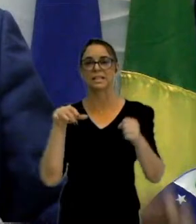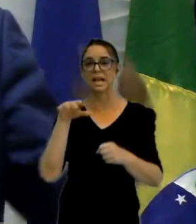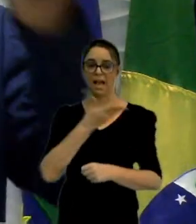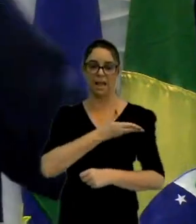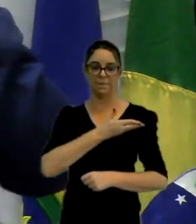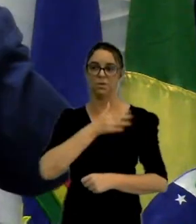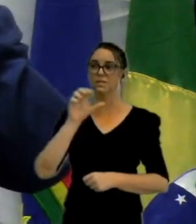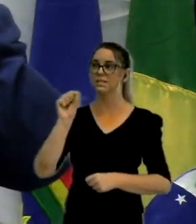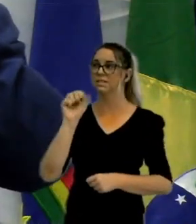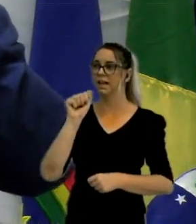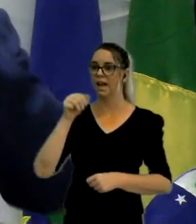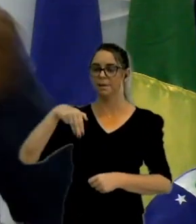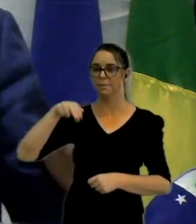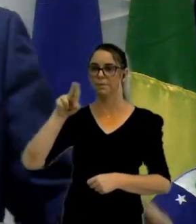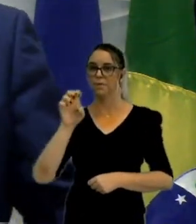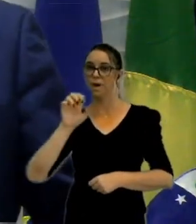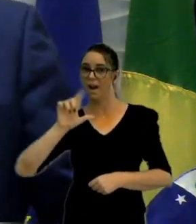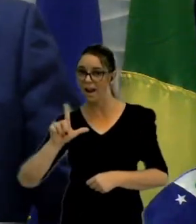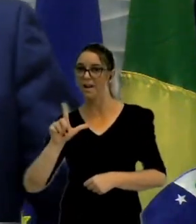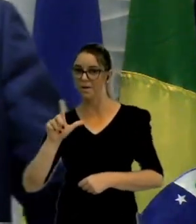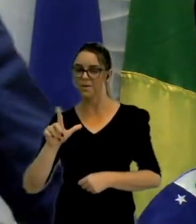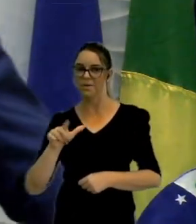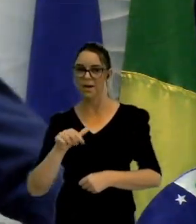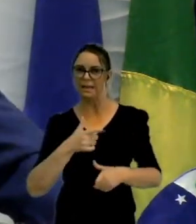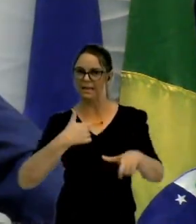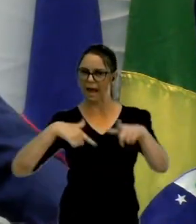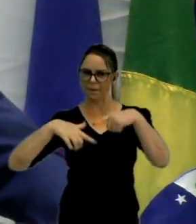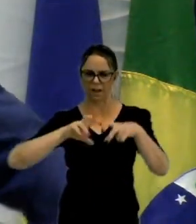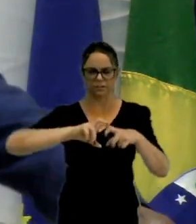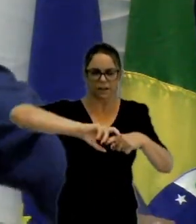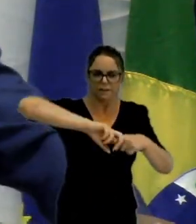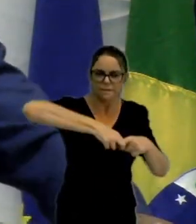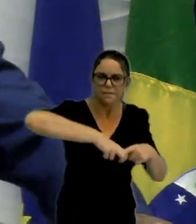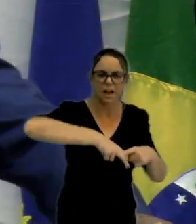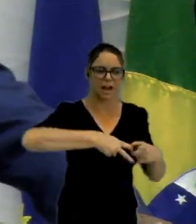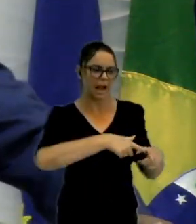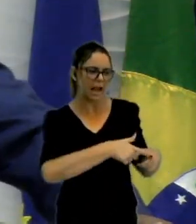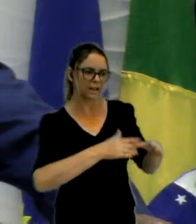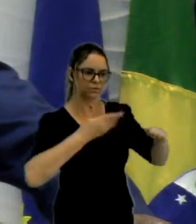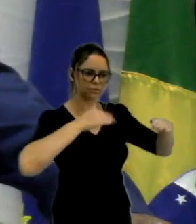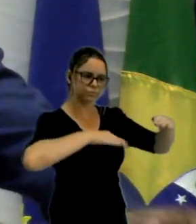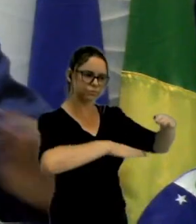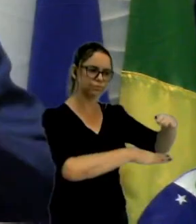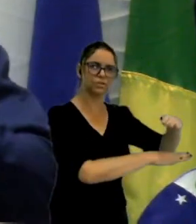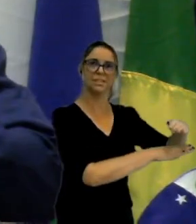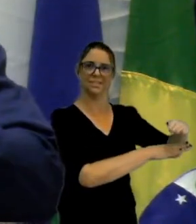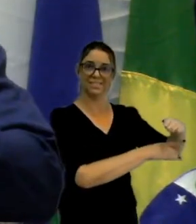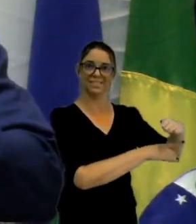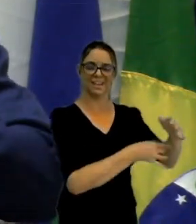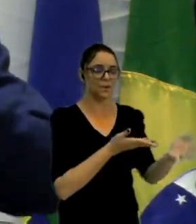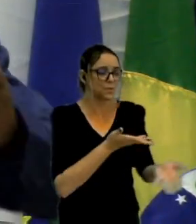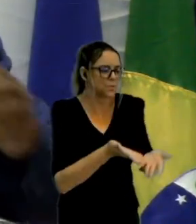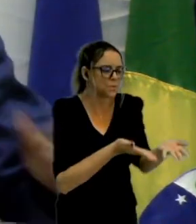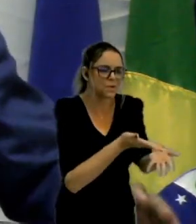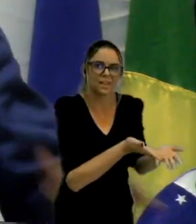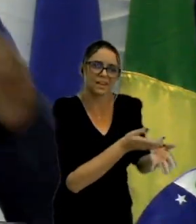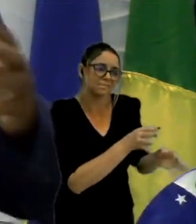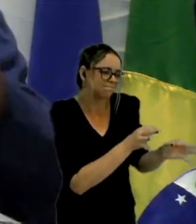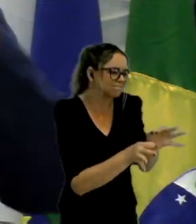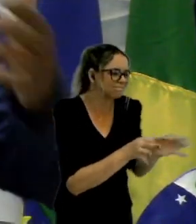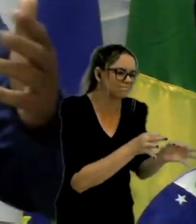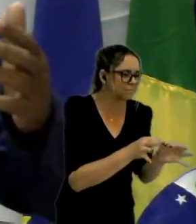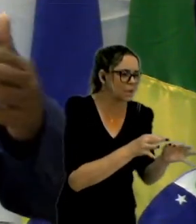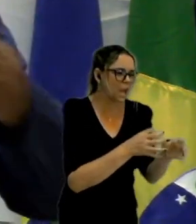Samuel Mercântico, lá da garagem, um menino jovem que trabalha tanto, que cuida muito bem